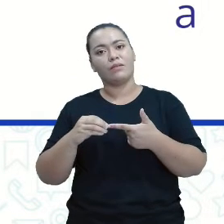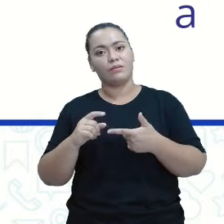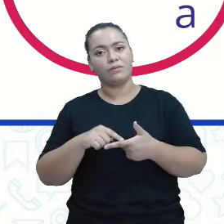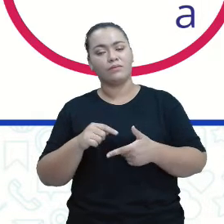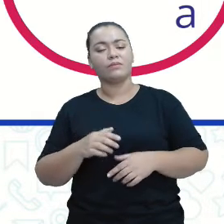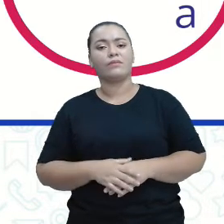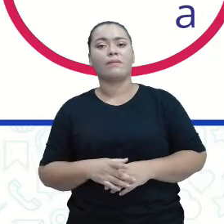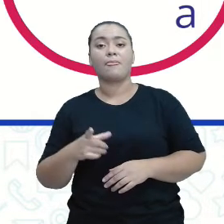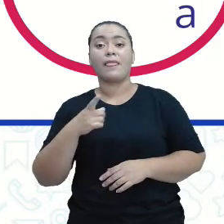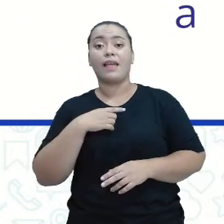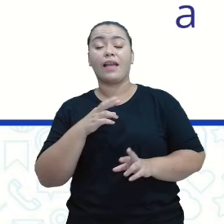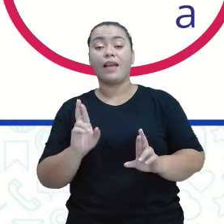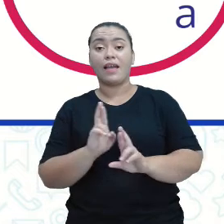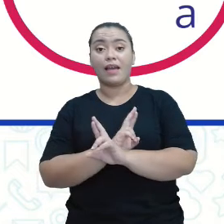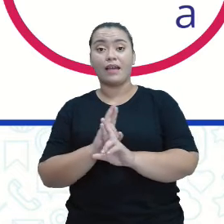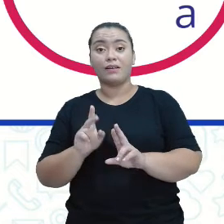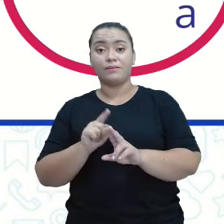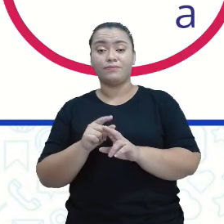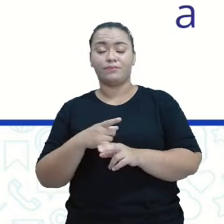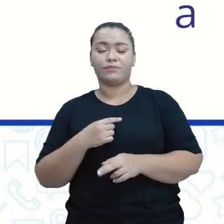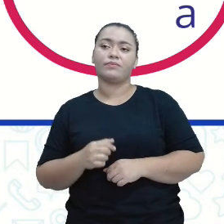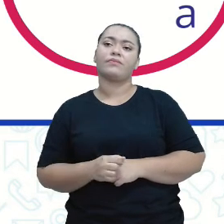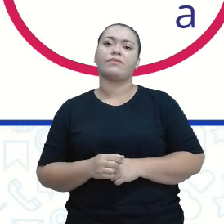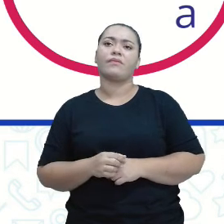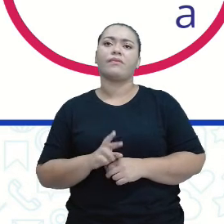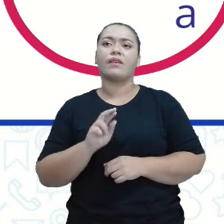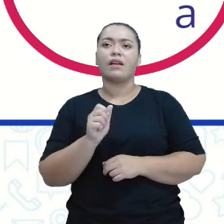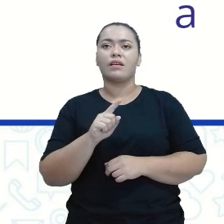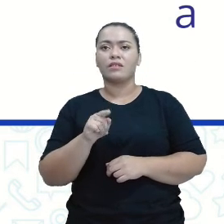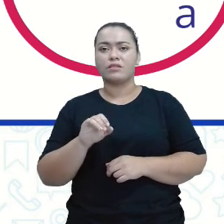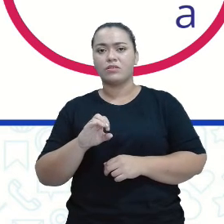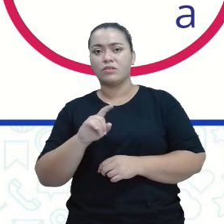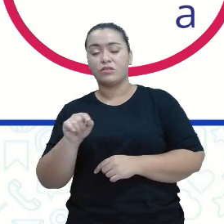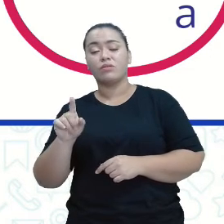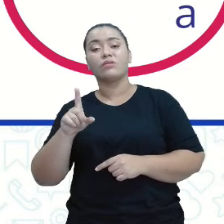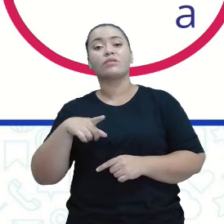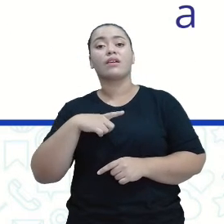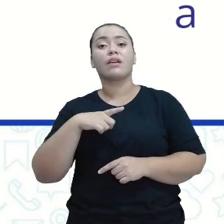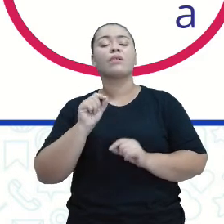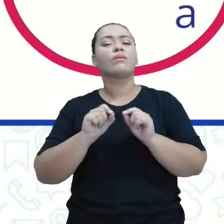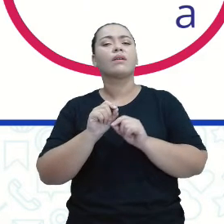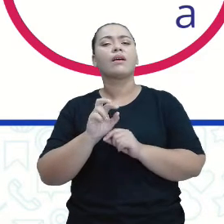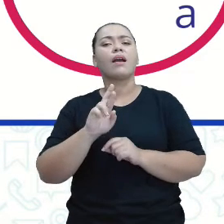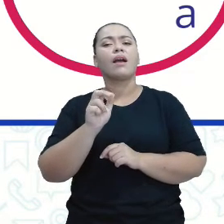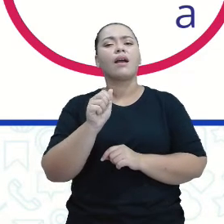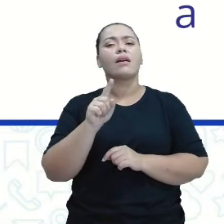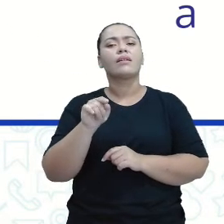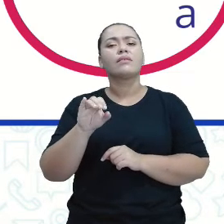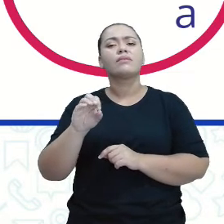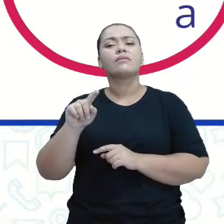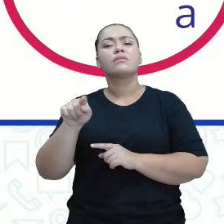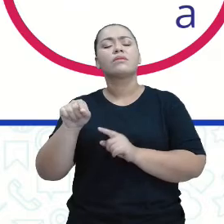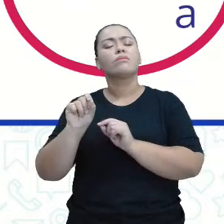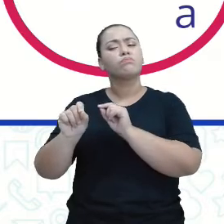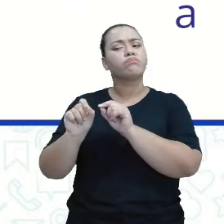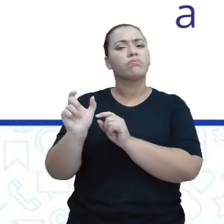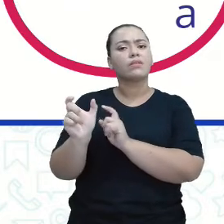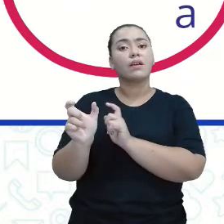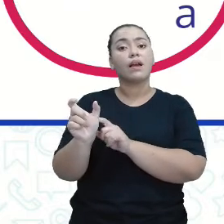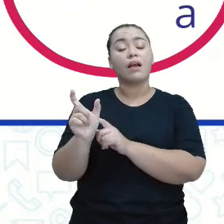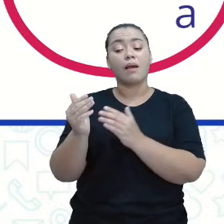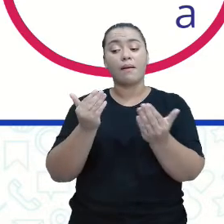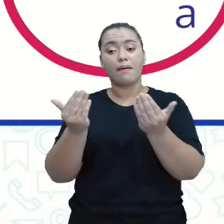trabalhando aqui com a relação de razões trigonométricas, lembrando que a palavra razão traz a noção de